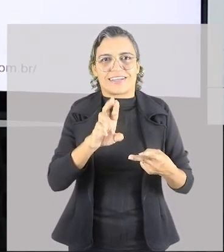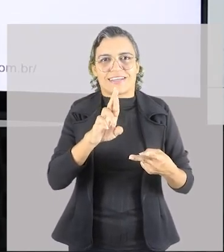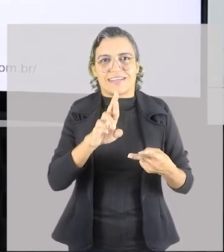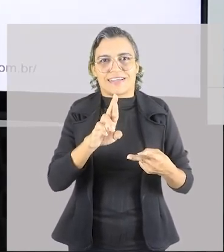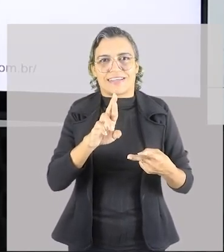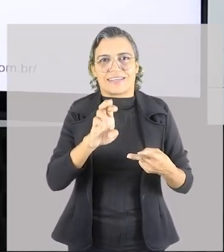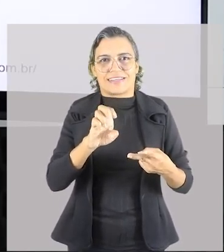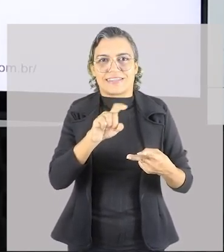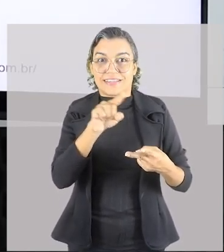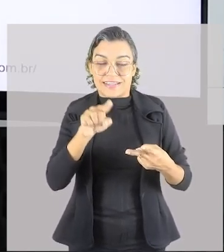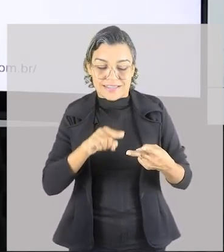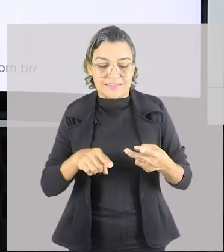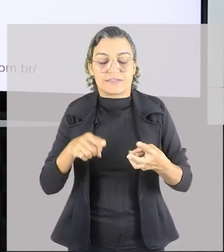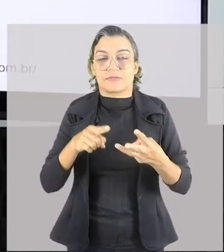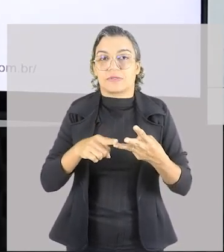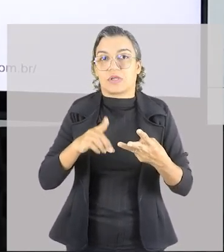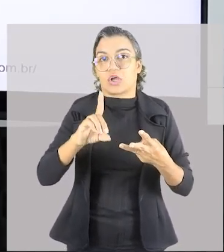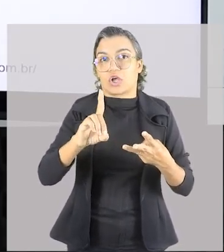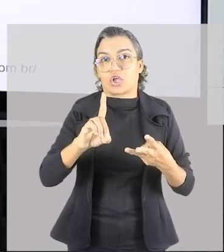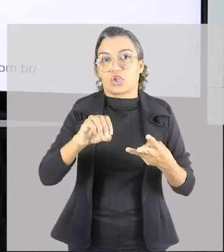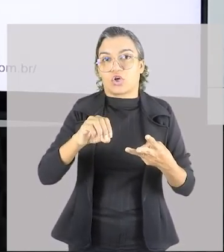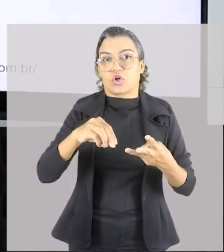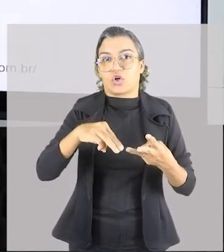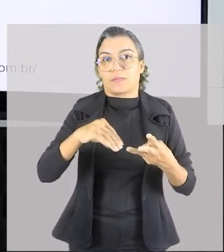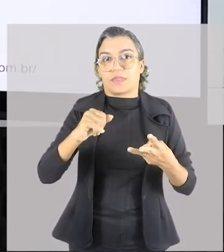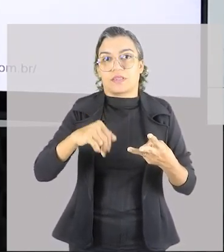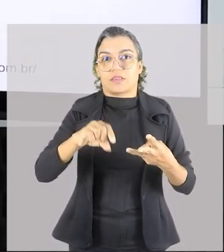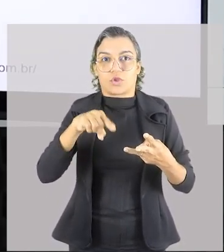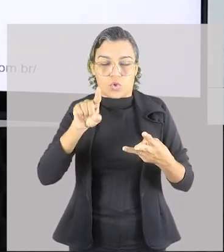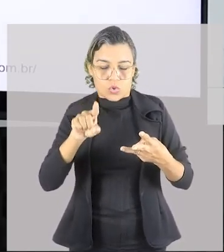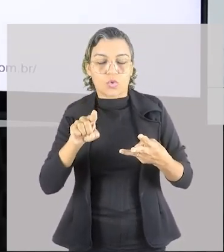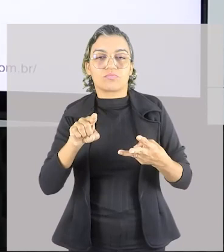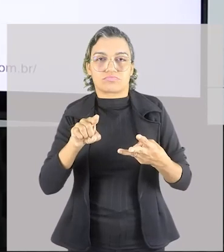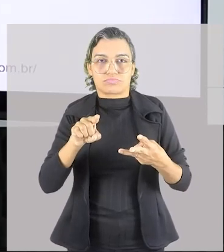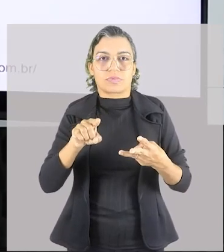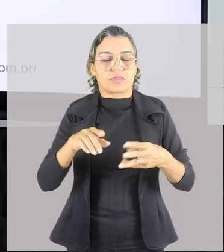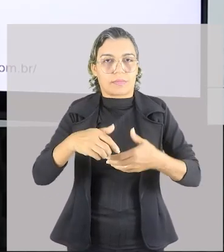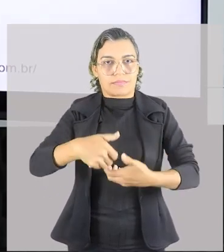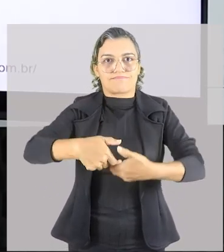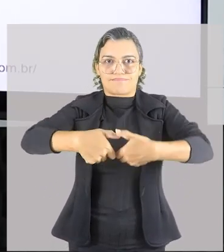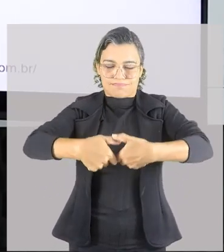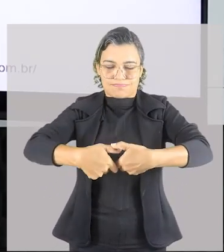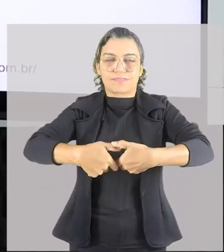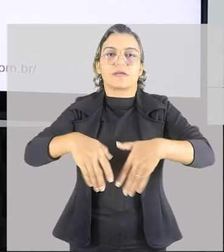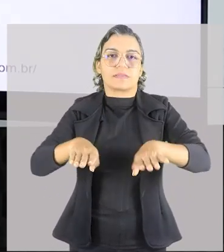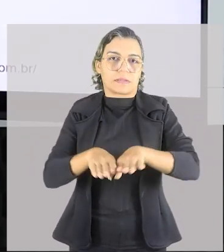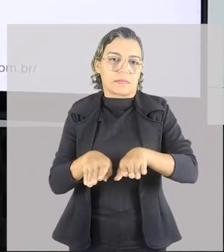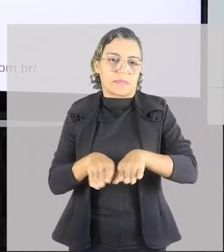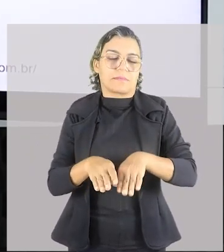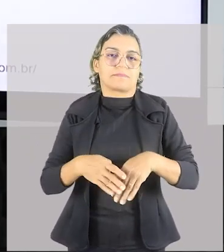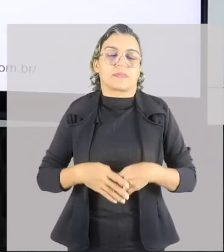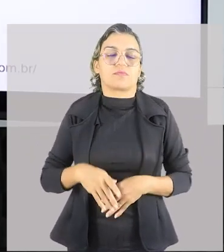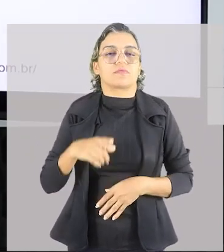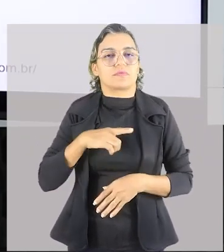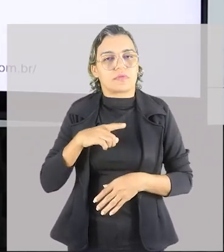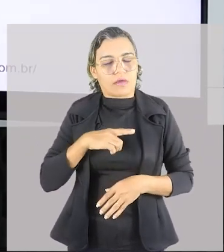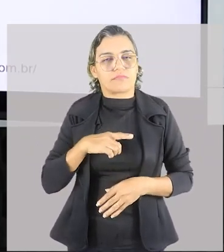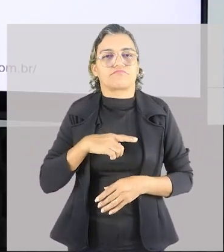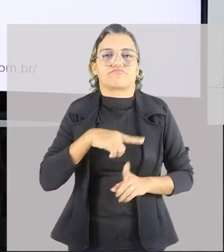de salão que vão entrar dentro dessa classificação de jogos de salão,